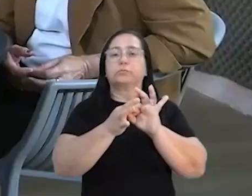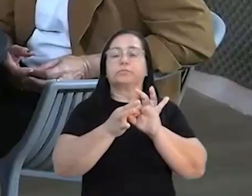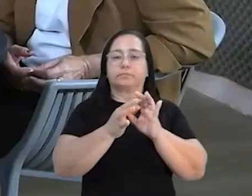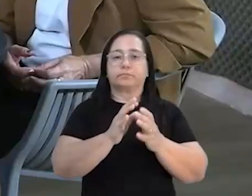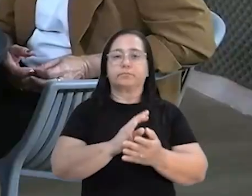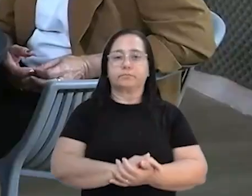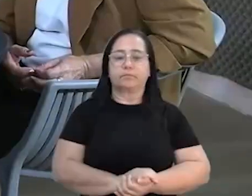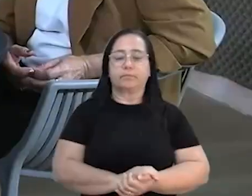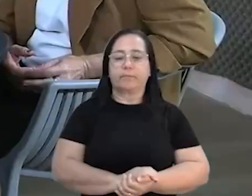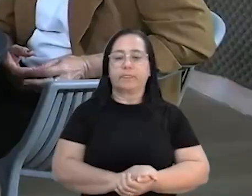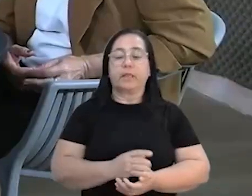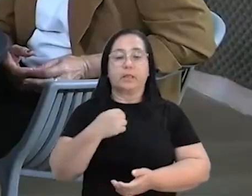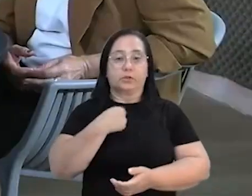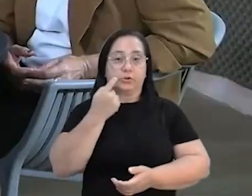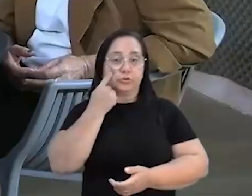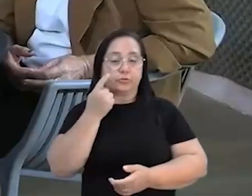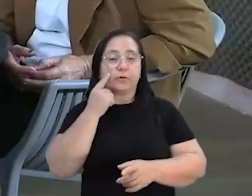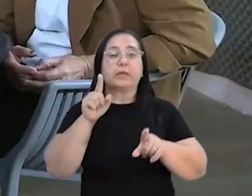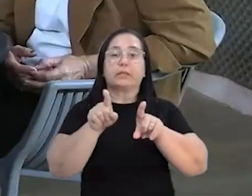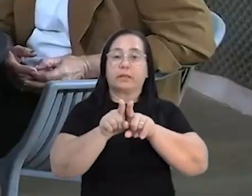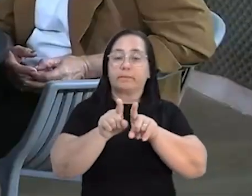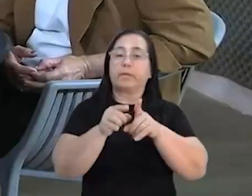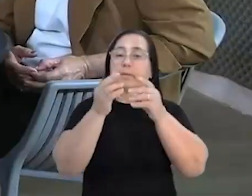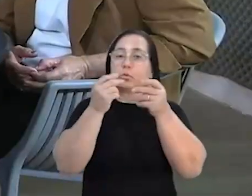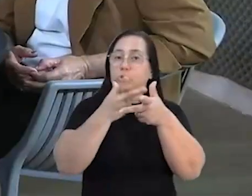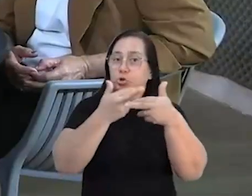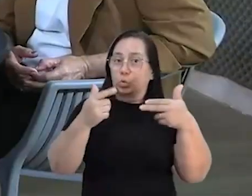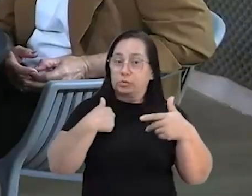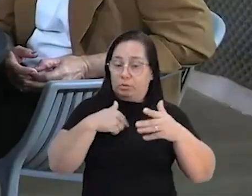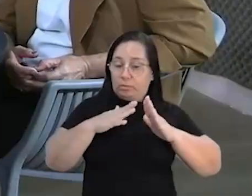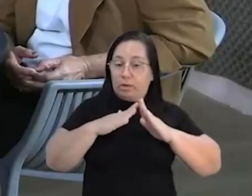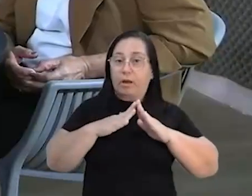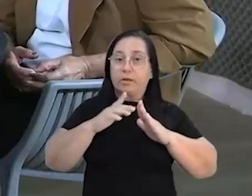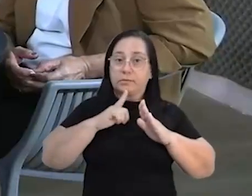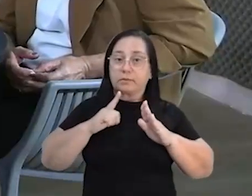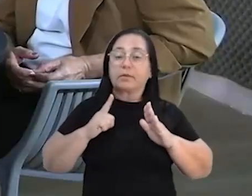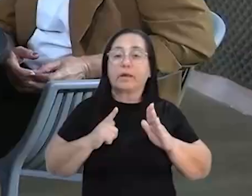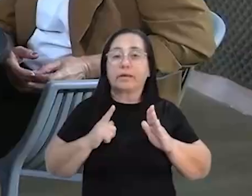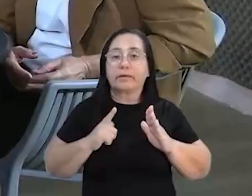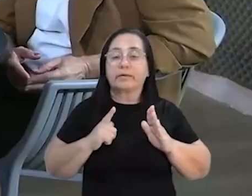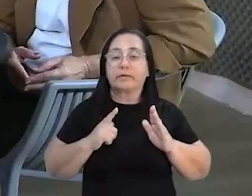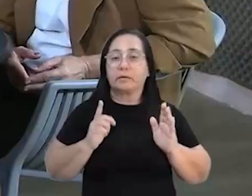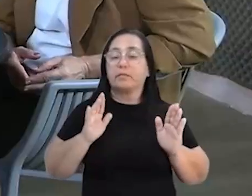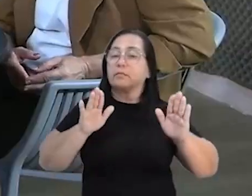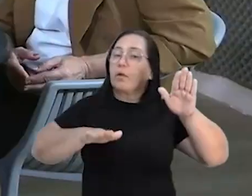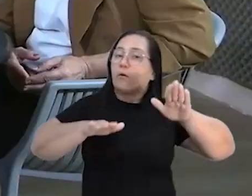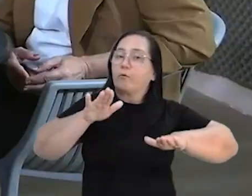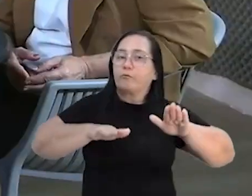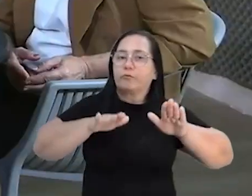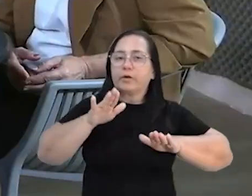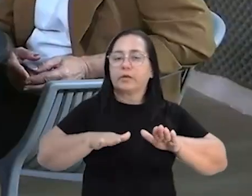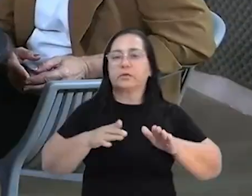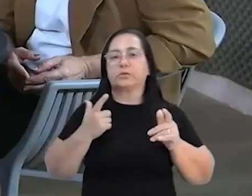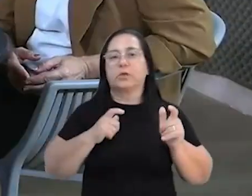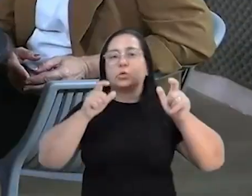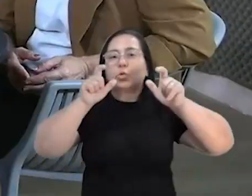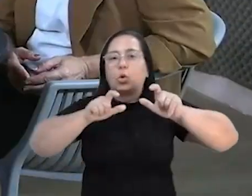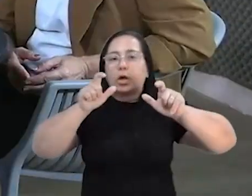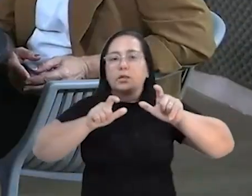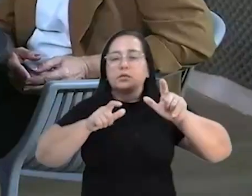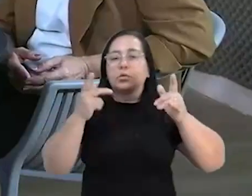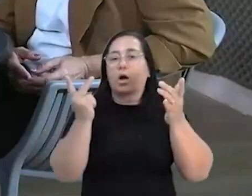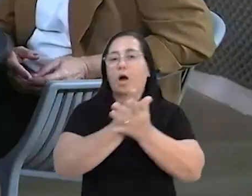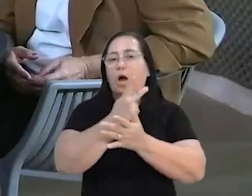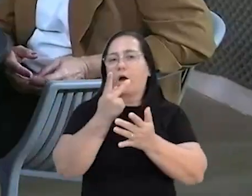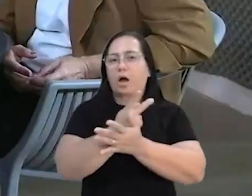possível. E a gente vê muitas das coisas que estão lá, coisas que a gente tem em casa, né? E que talvez estejam numa localização